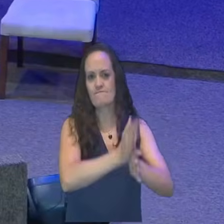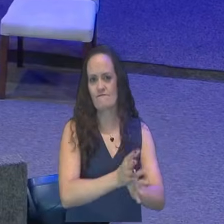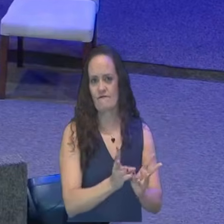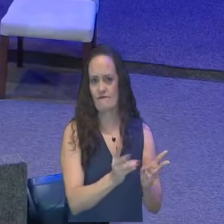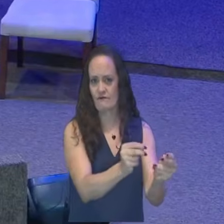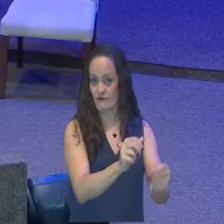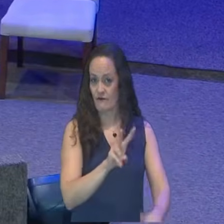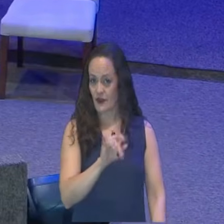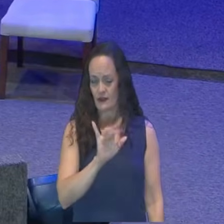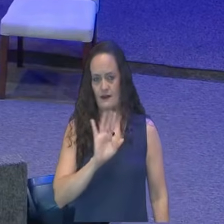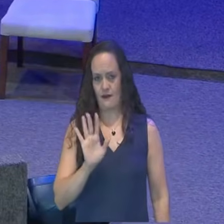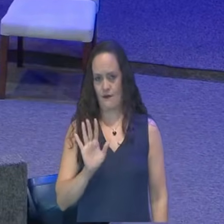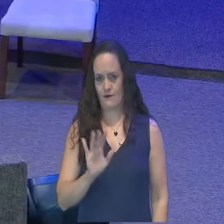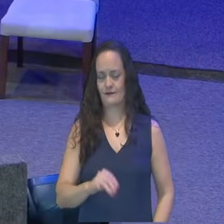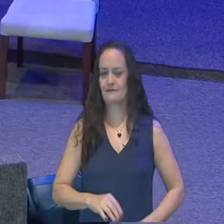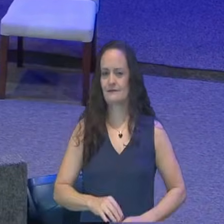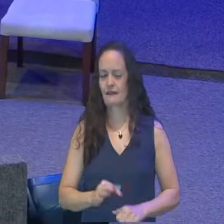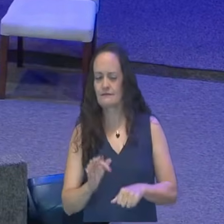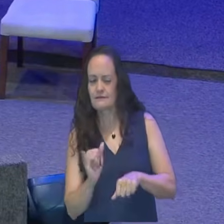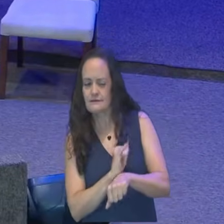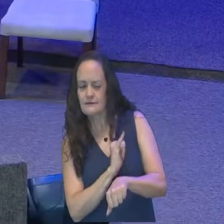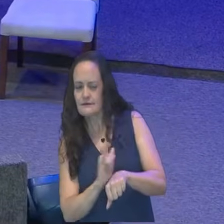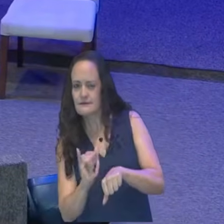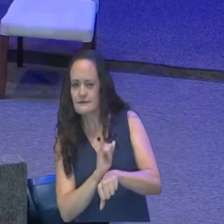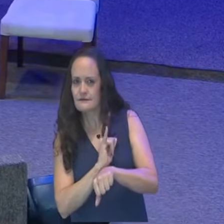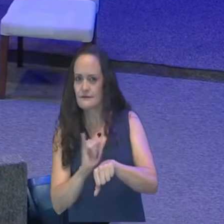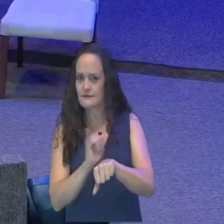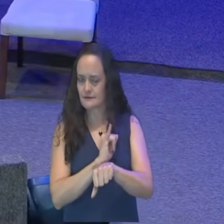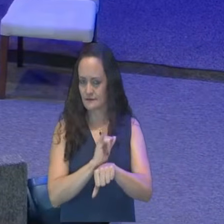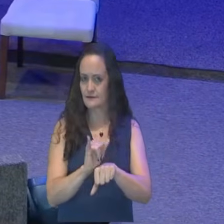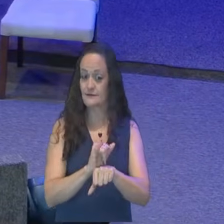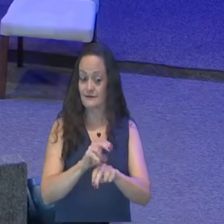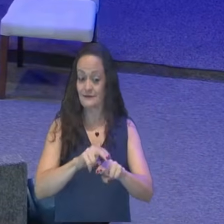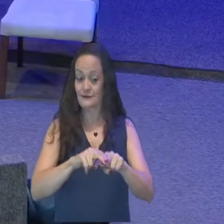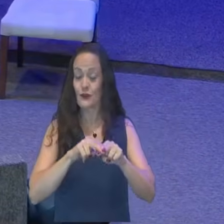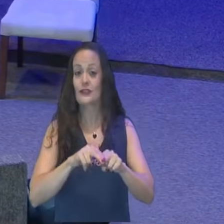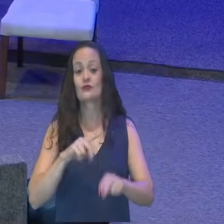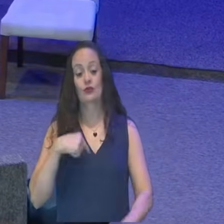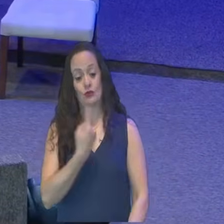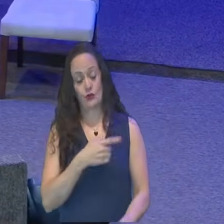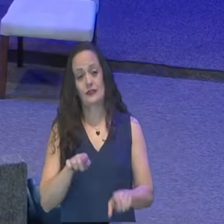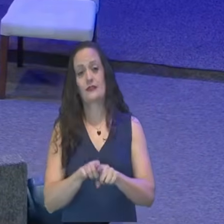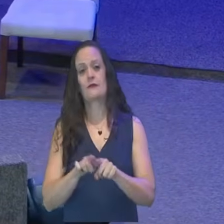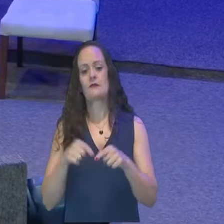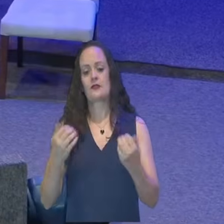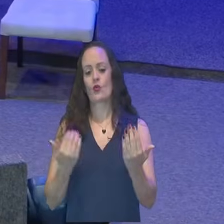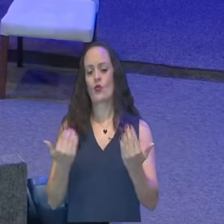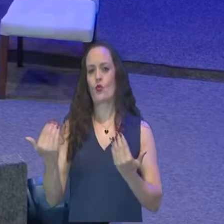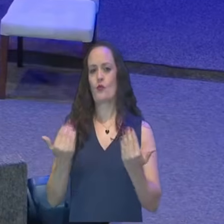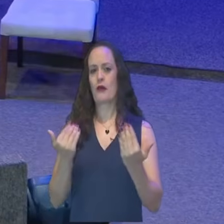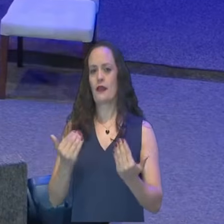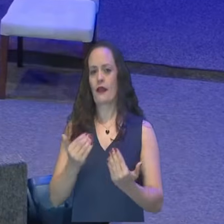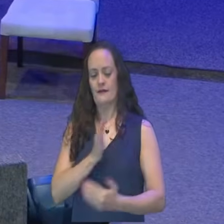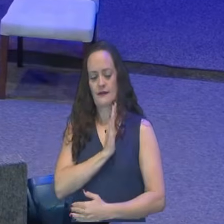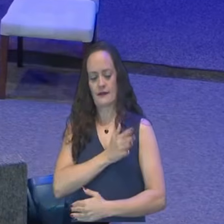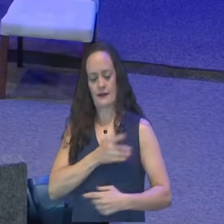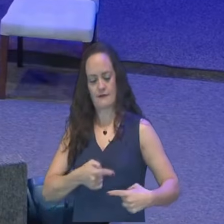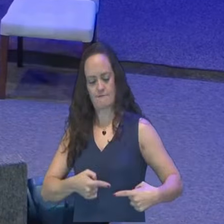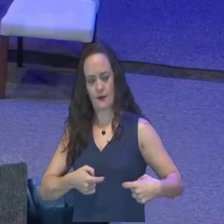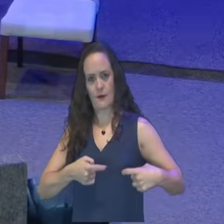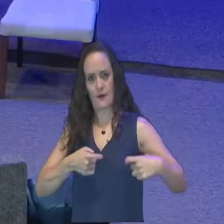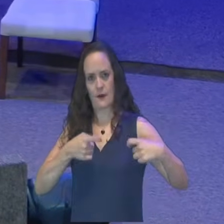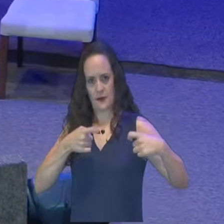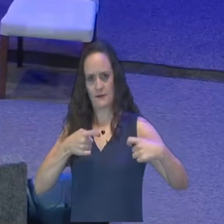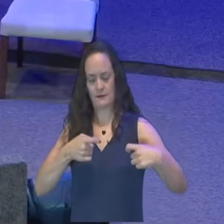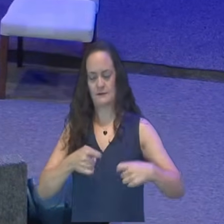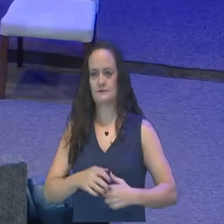E é exatamente dessa forma que se desenvolve a batalha pelo coração, através de uma desordem